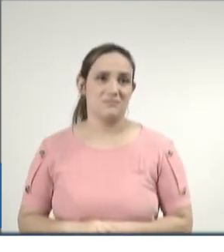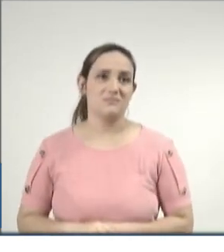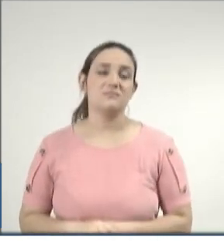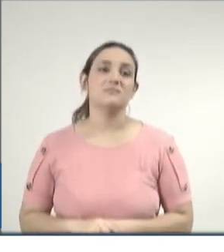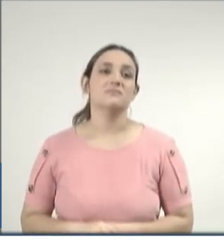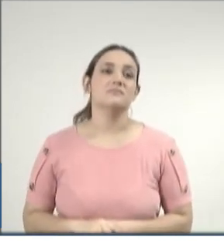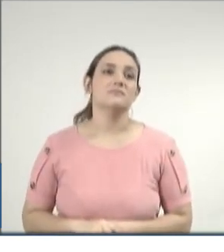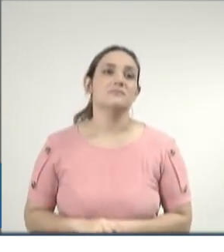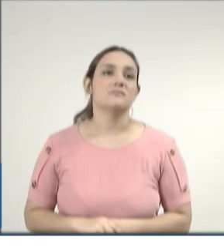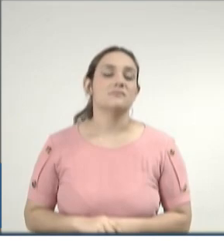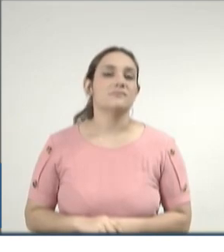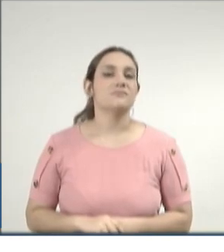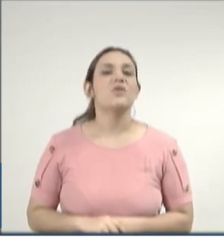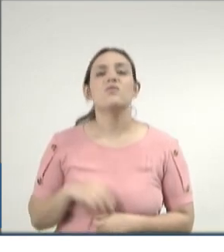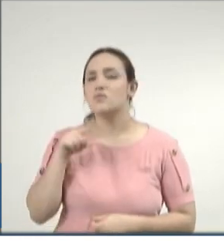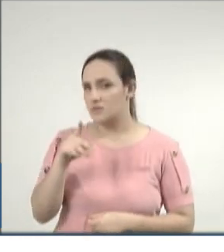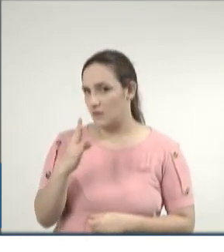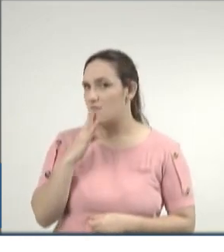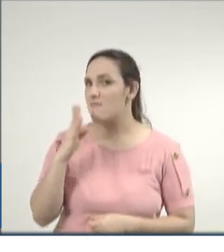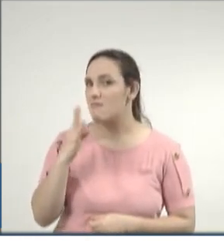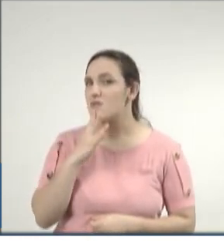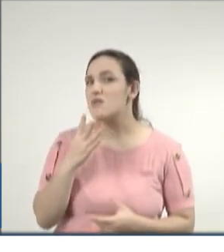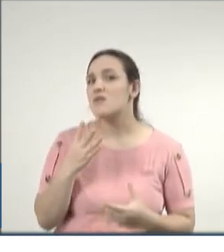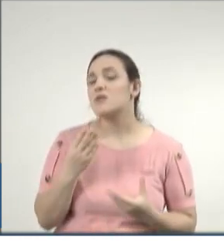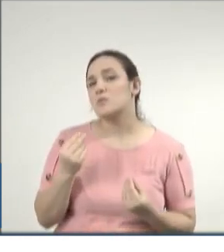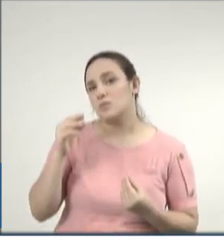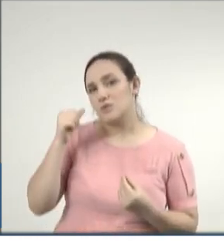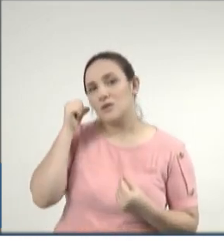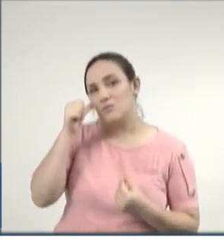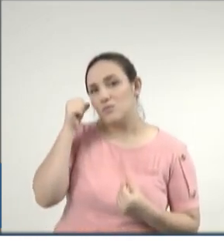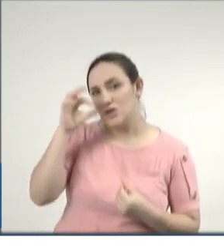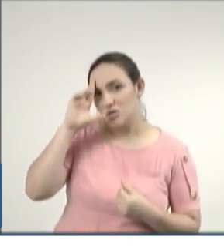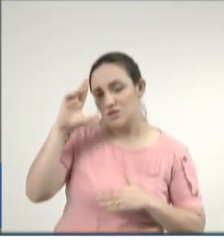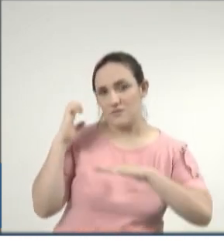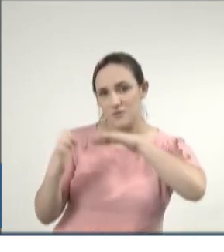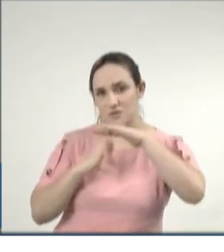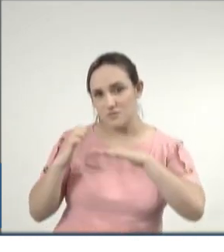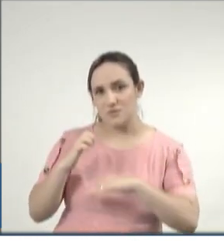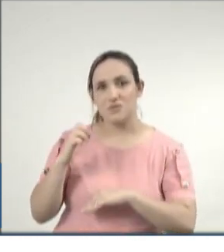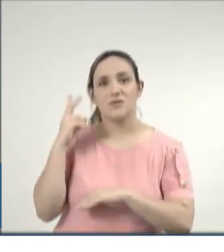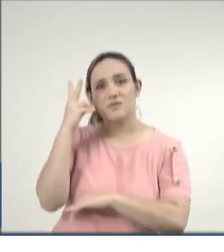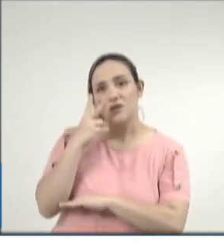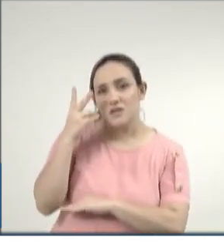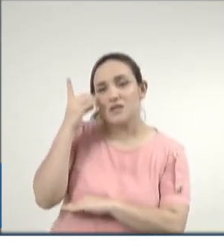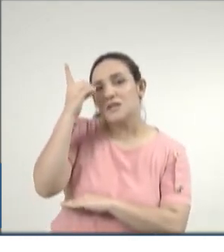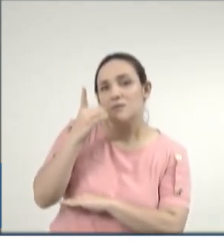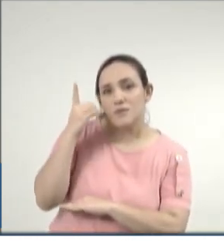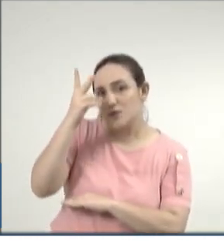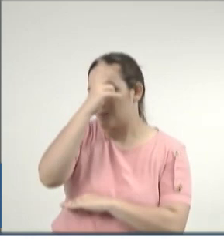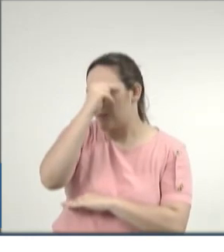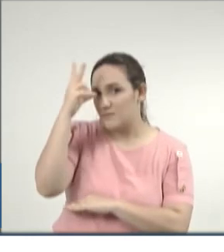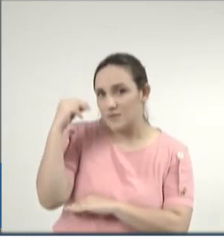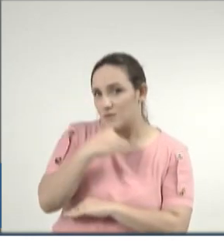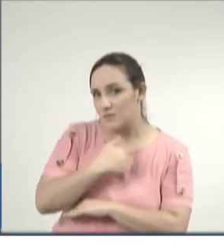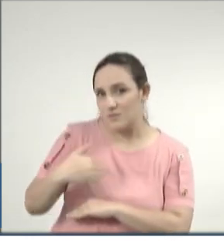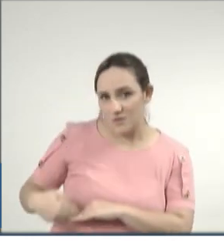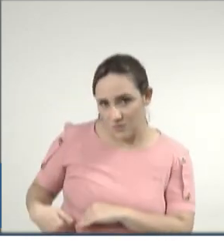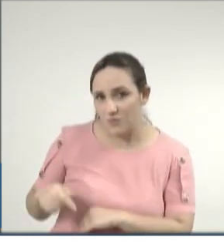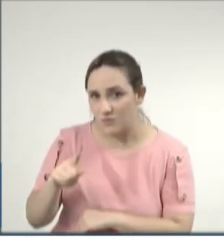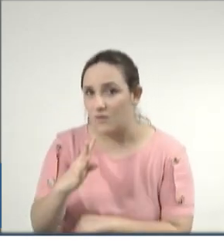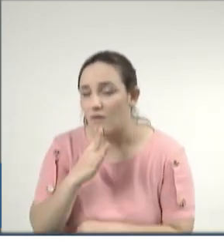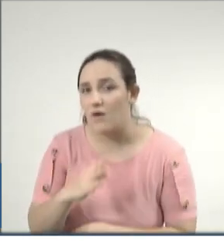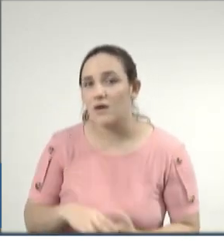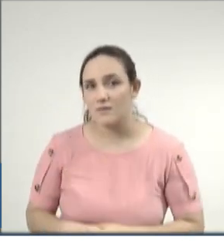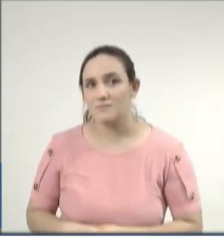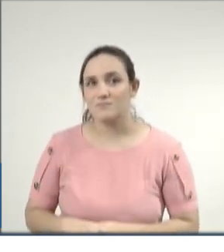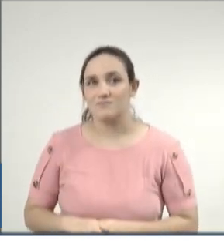representantes. Você conhece muitas mulheres comandando empresas, pilotando aviões, engenheiras, vereadoras, deputadas, prefeitas ou governadoras?